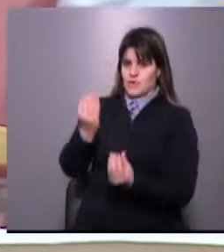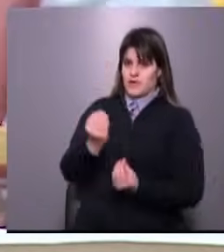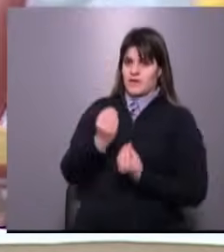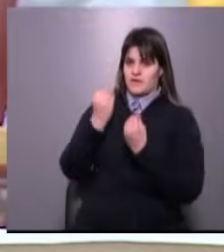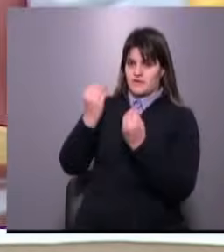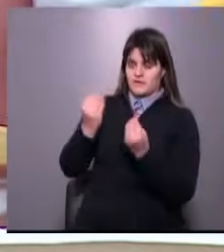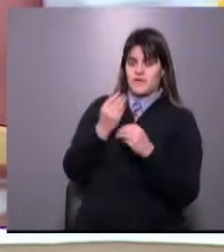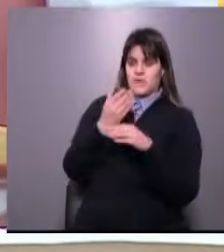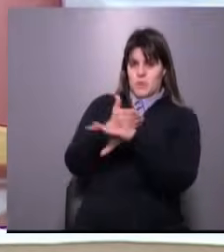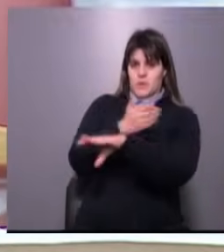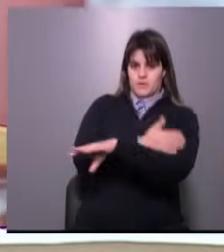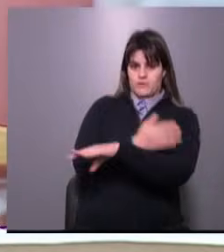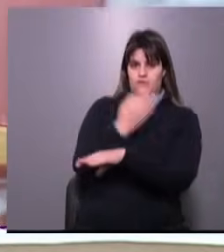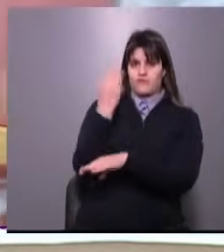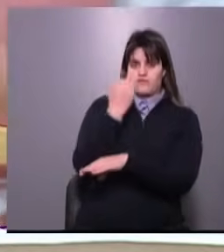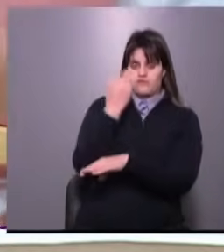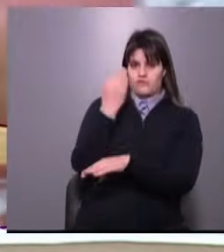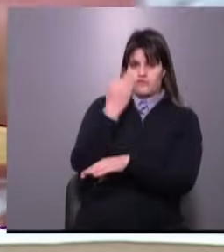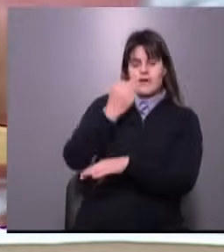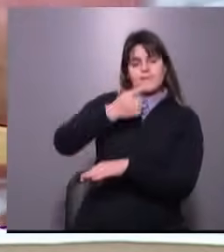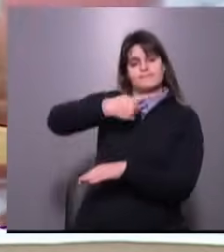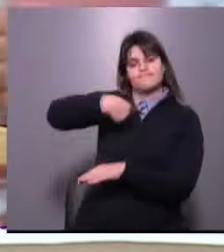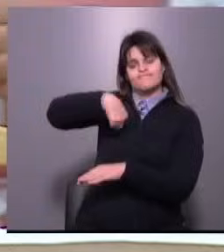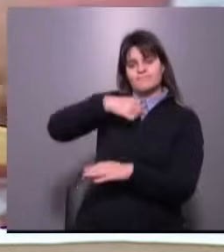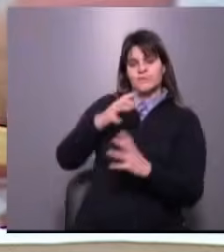Ensinamentos do